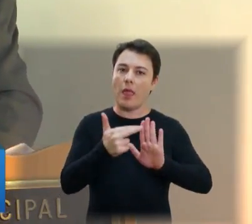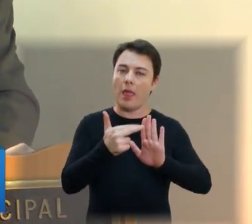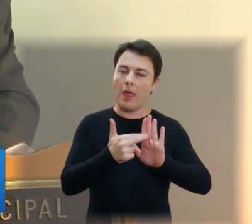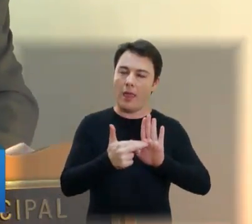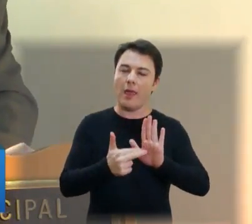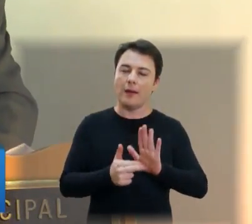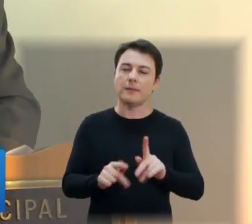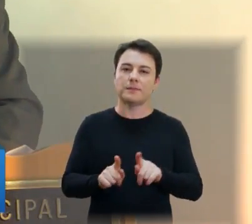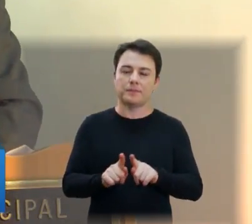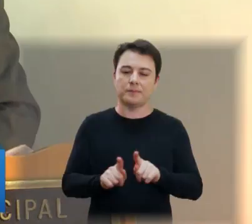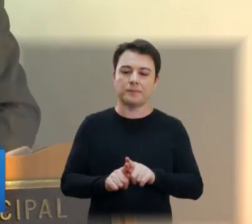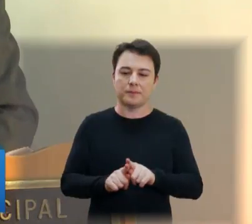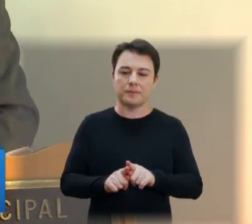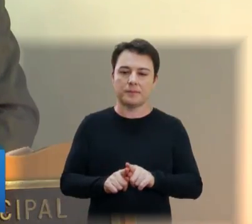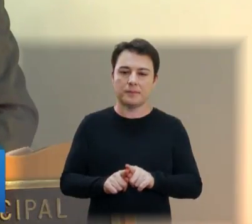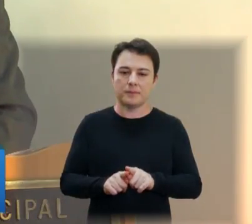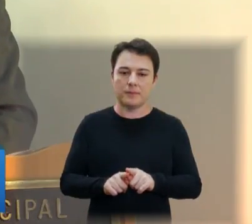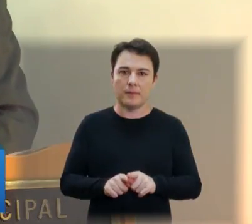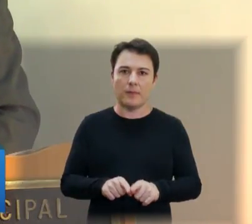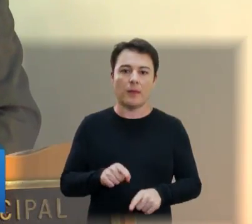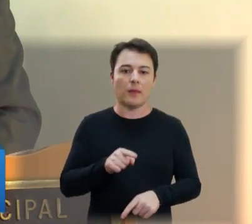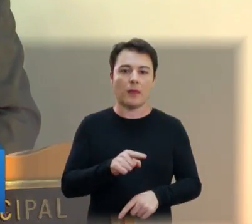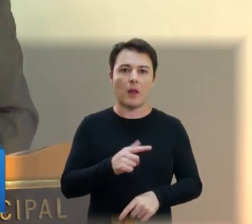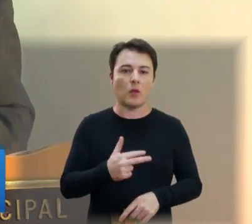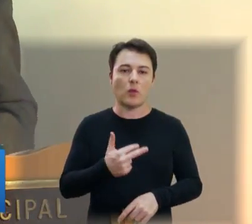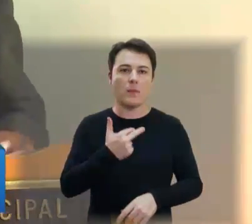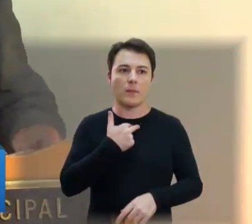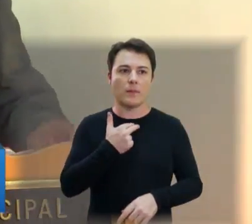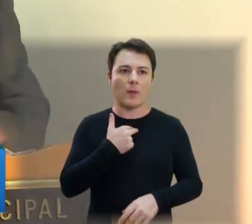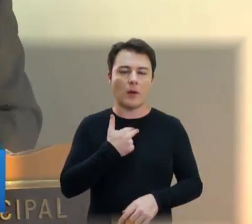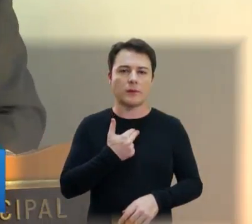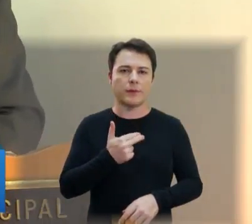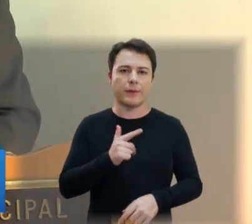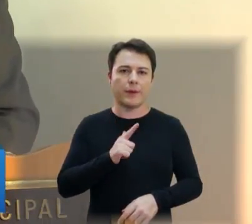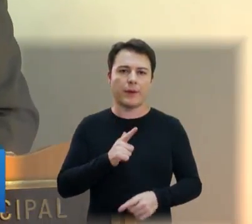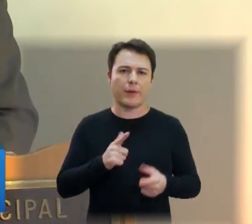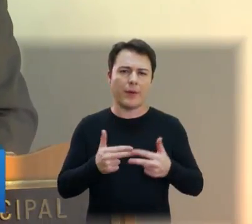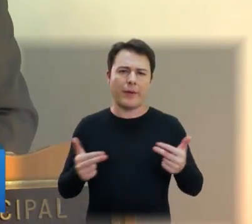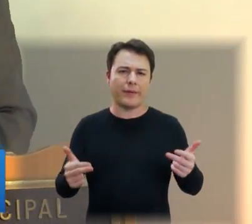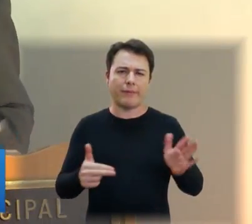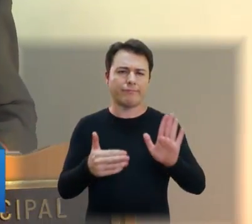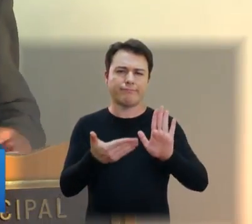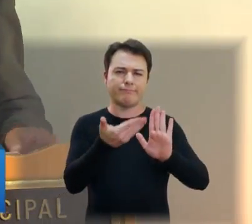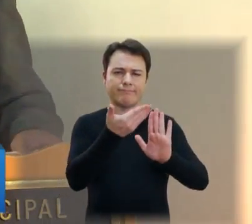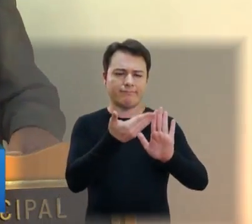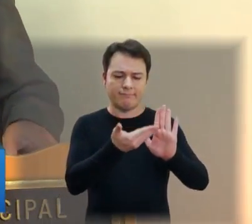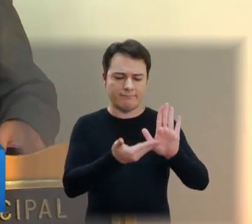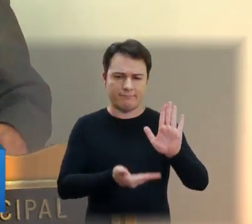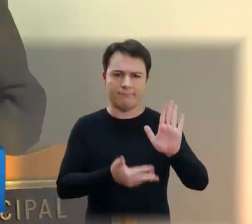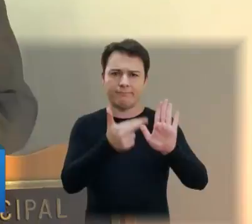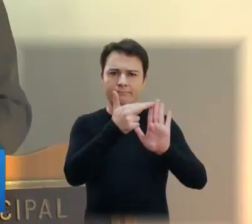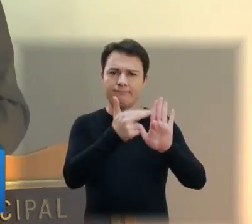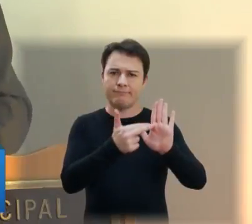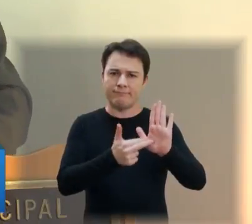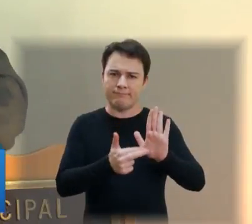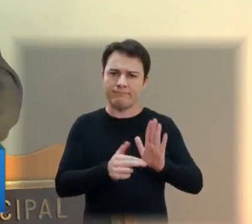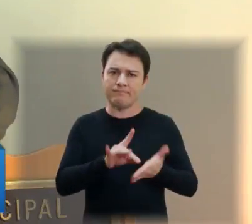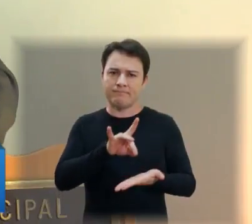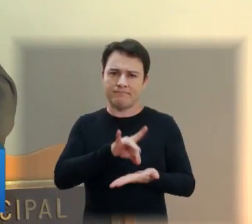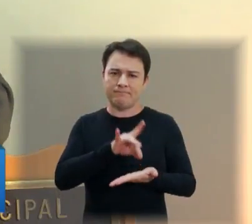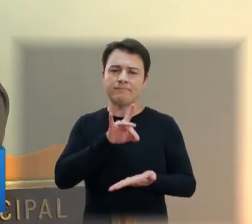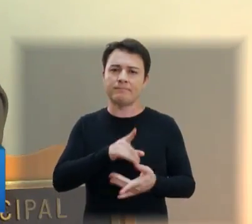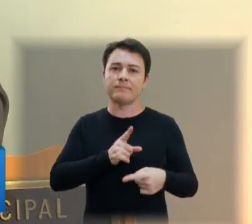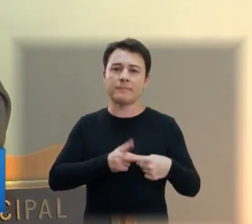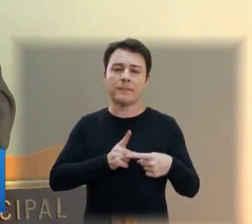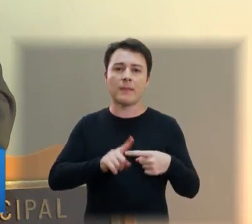também, não pode destinar funcionários públicos. Então, várias questões aqui, eu acho que vem regulamentar uma lei